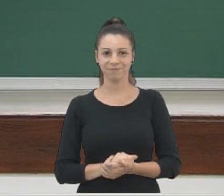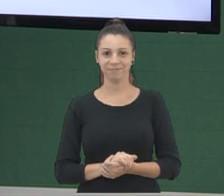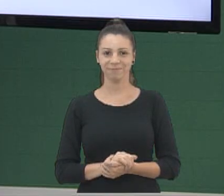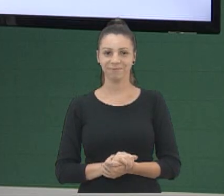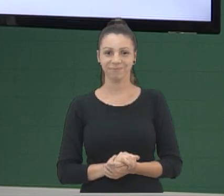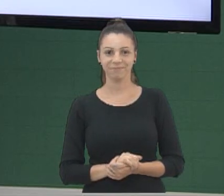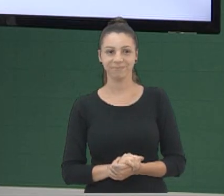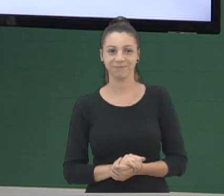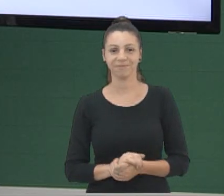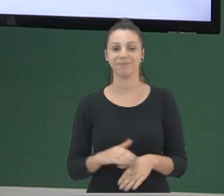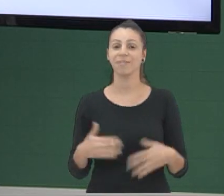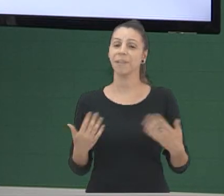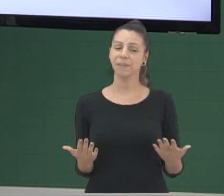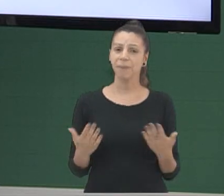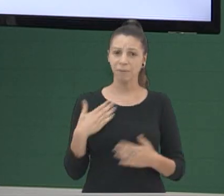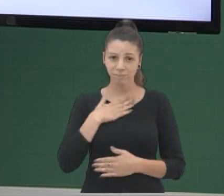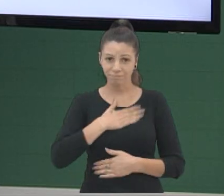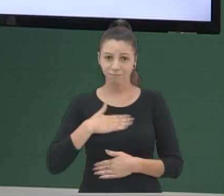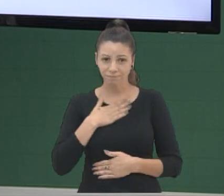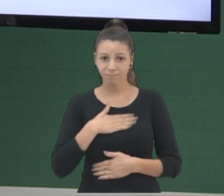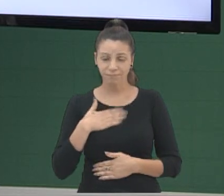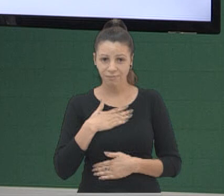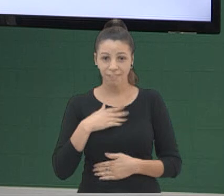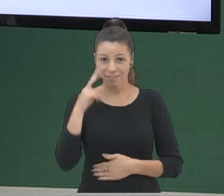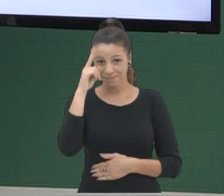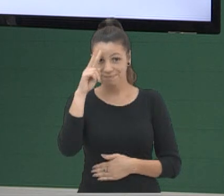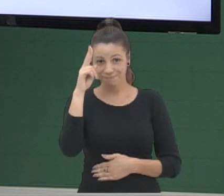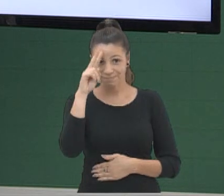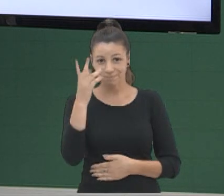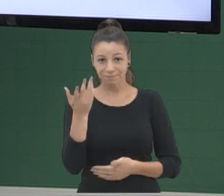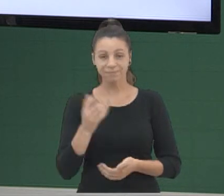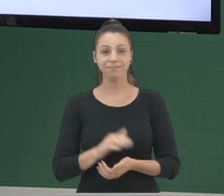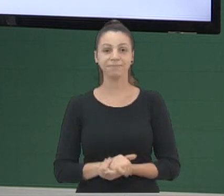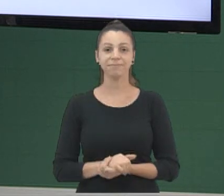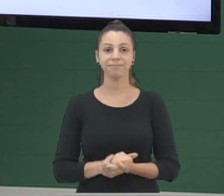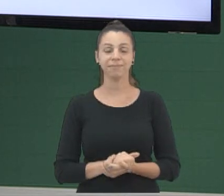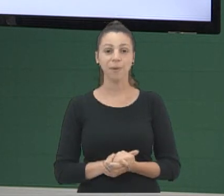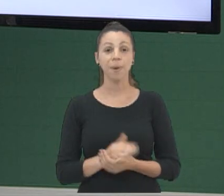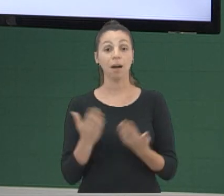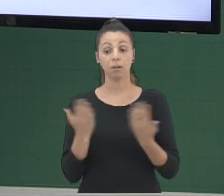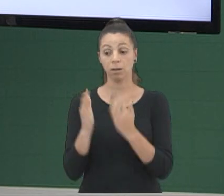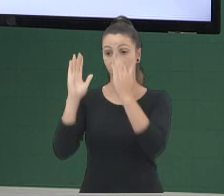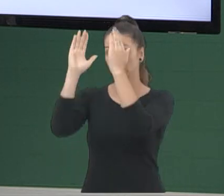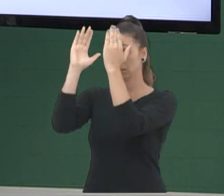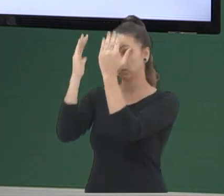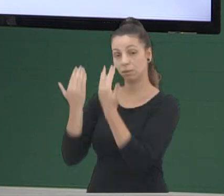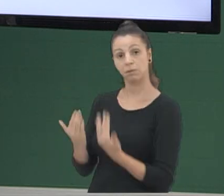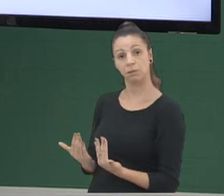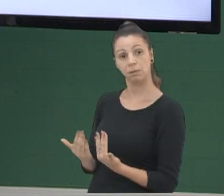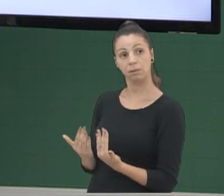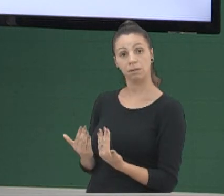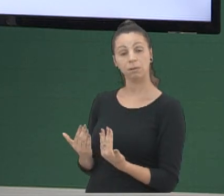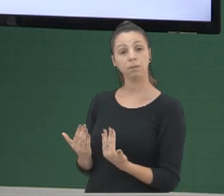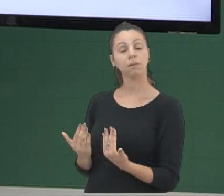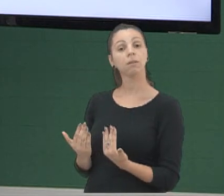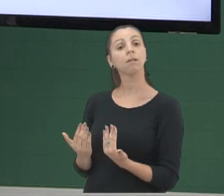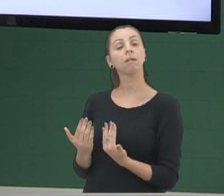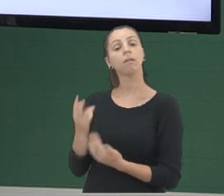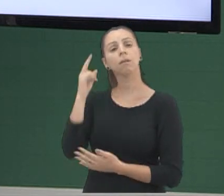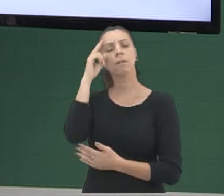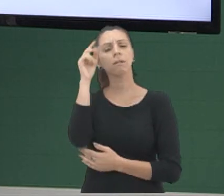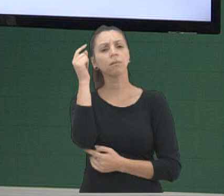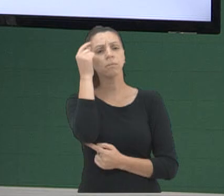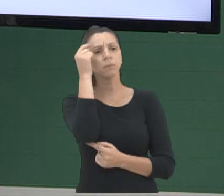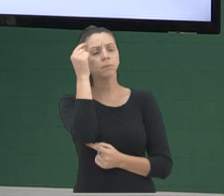Então, pessoal, vocês gostaram da história? A gente vai analisar um pouco mais essa história e pensar